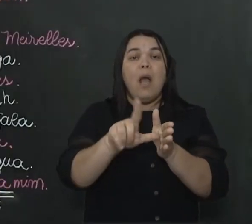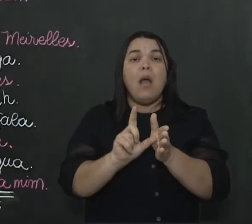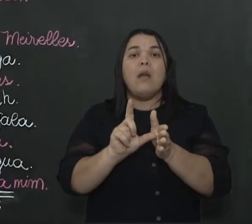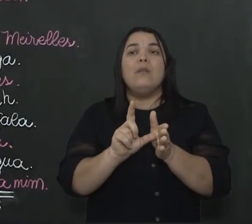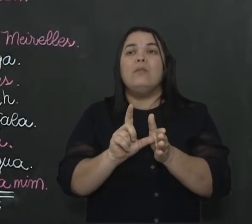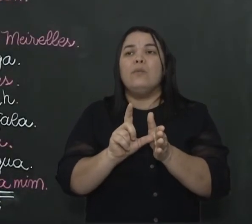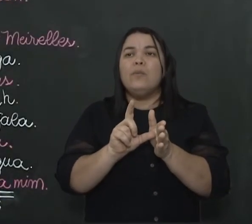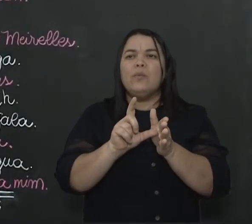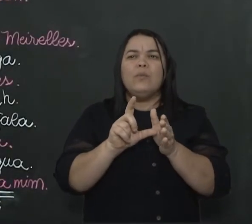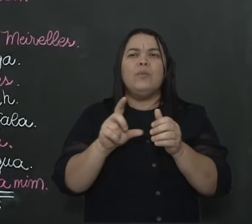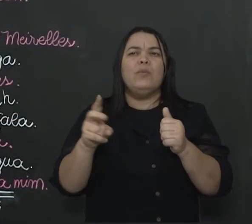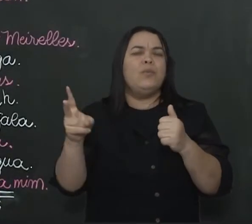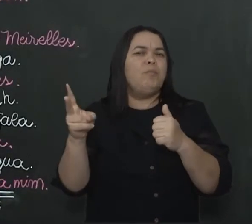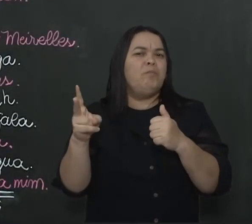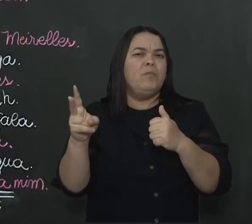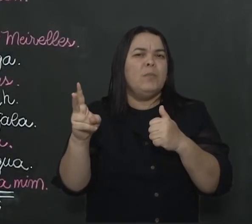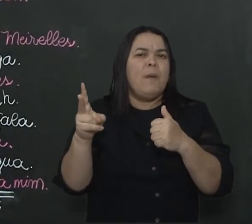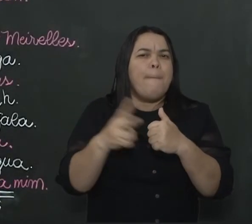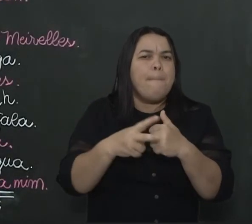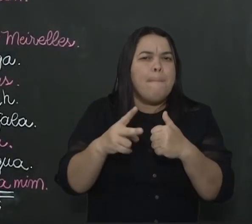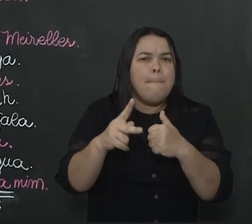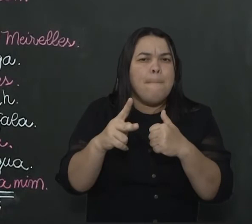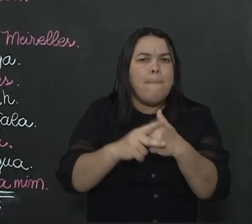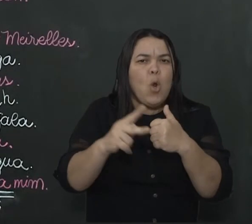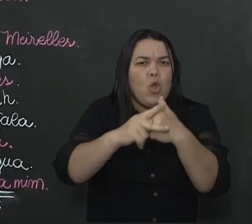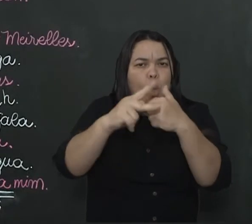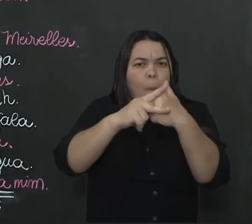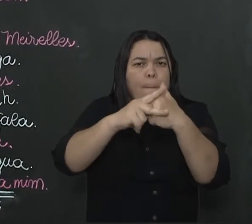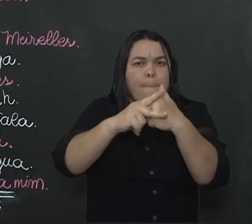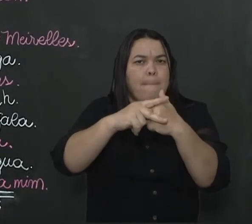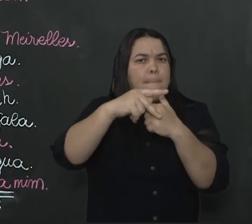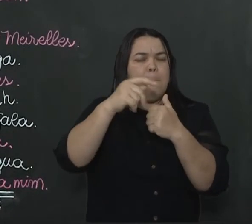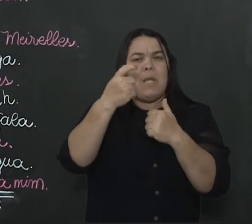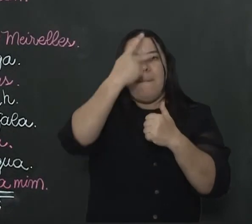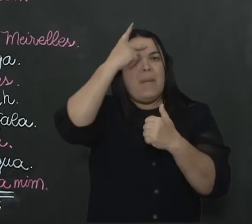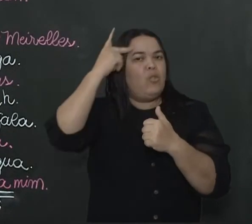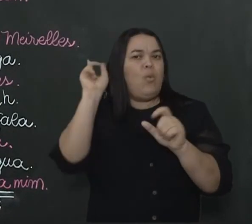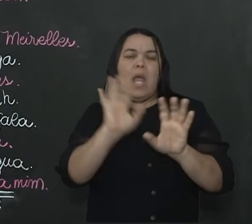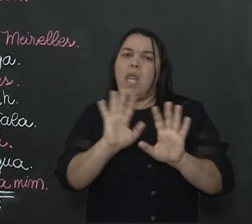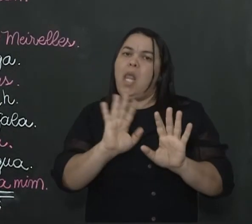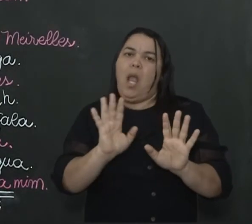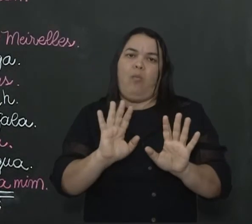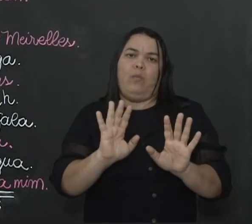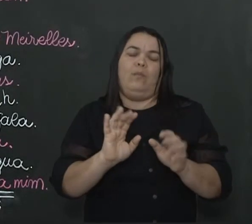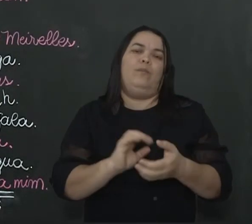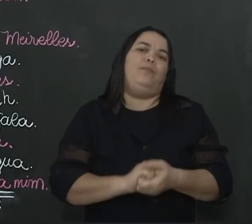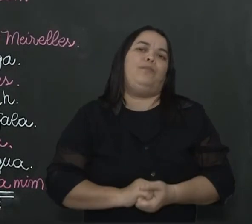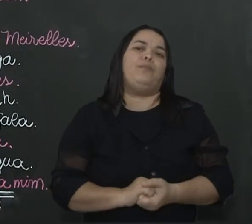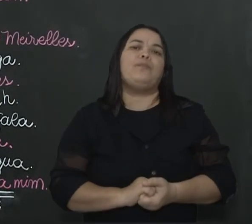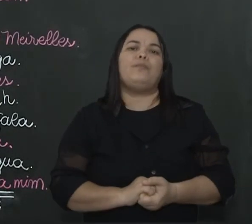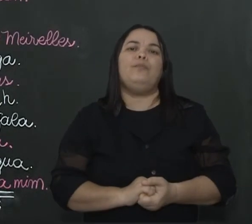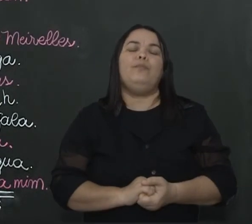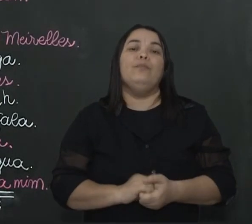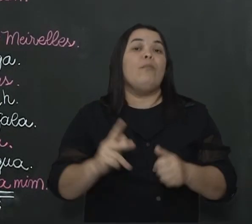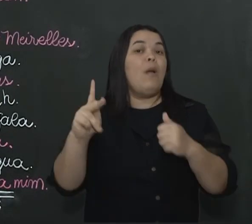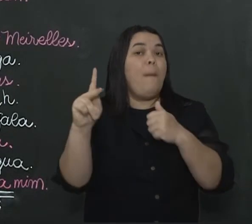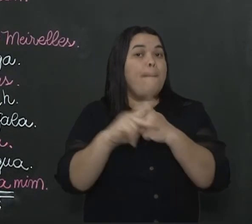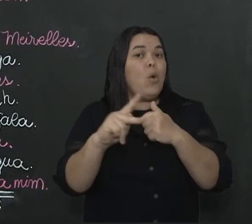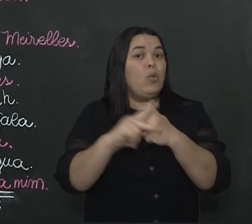do caso oblíquo, ok? Então, aquelas palavras horríveis foram direcionadas a mim. Pode acontecer com os